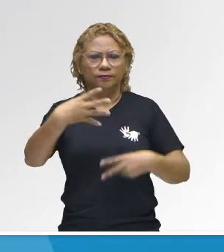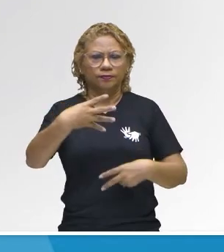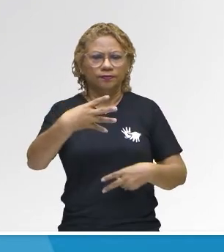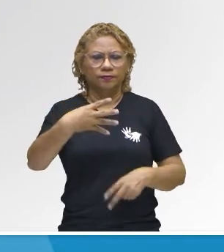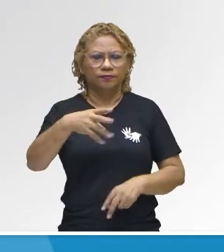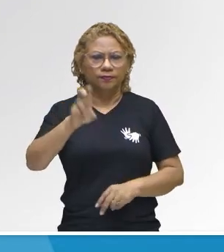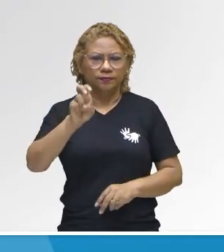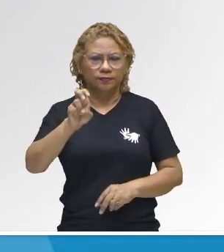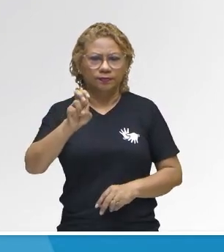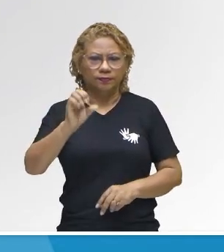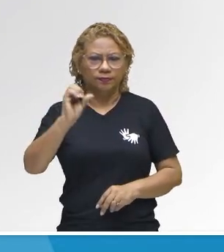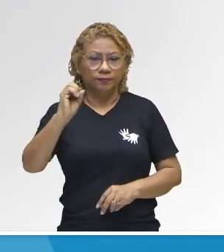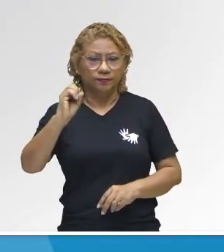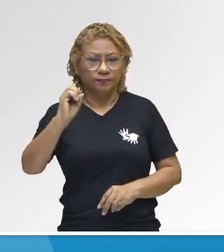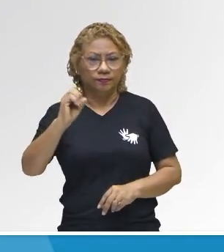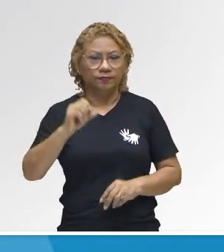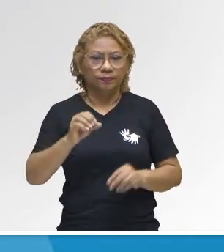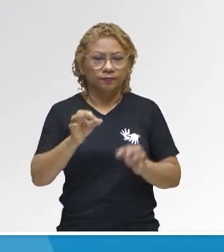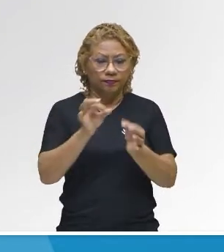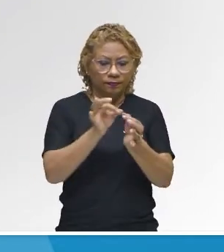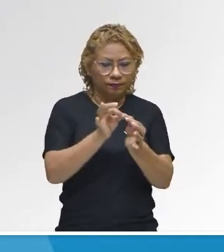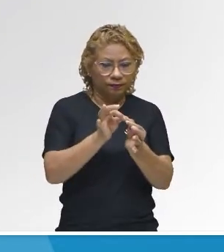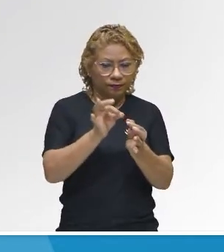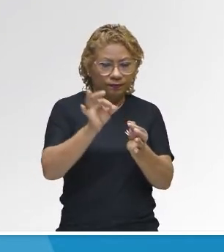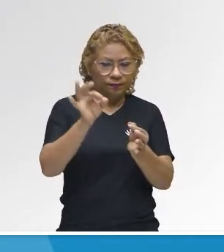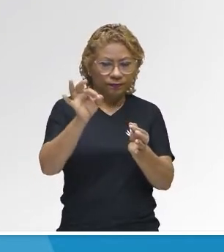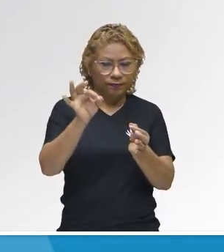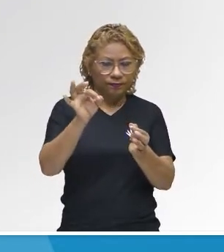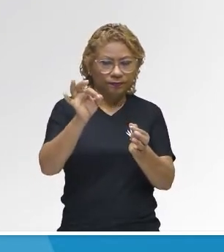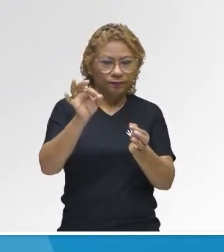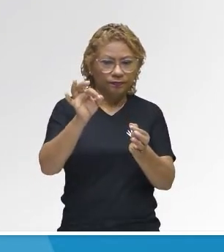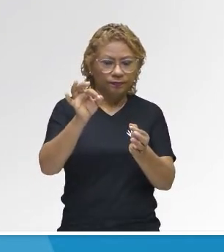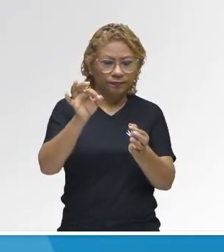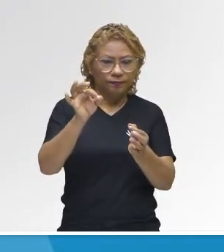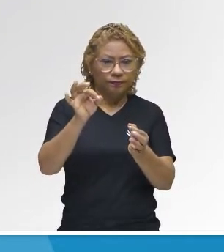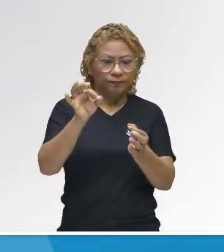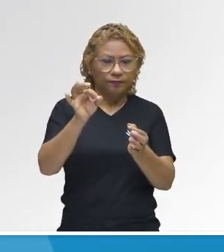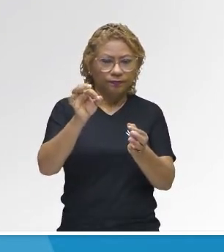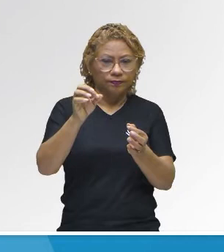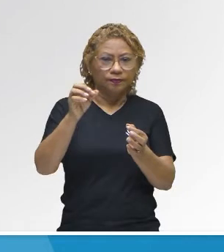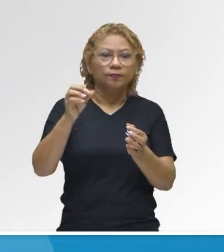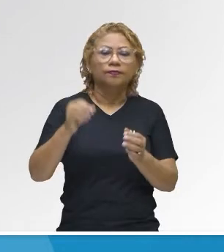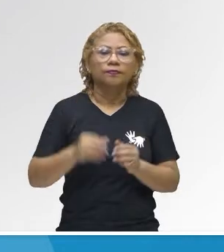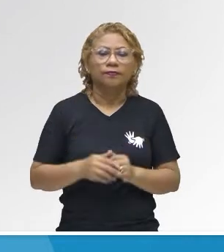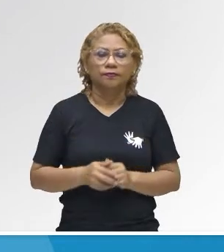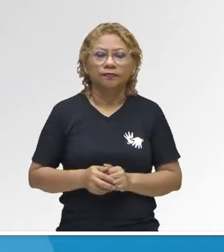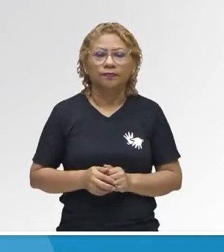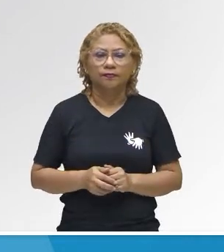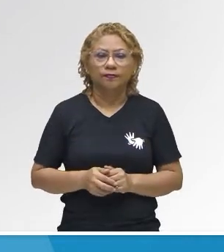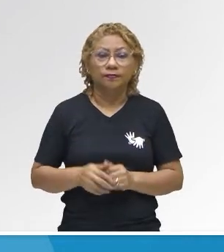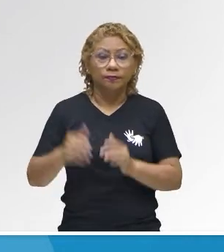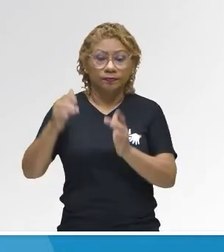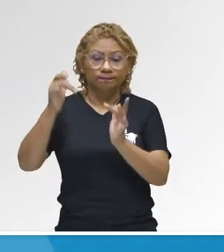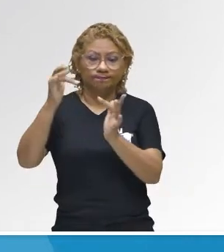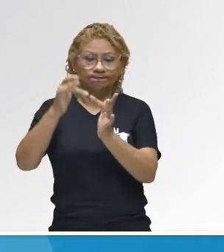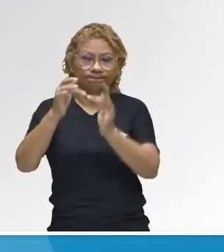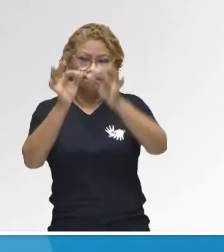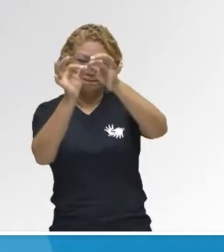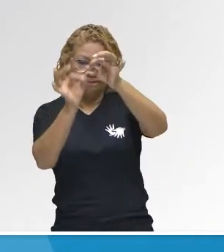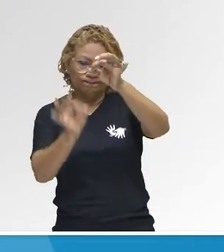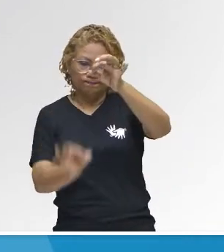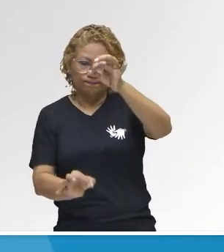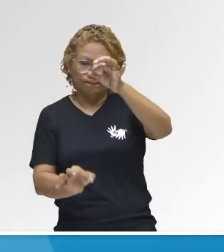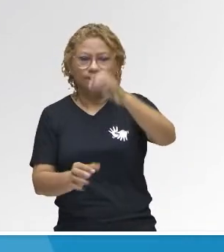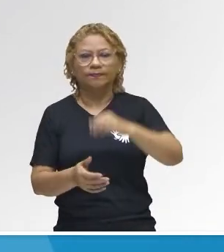da origem até este ponto de medida igual a 1.